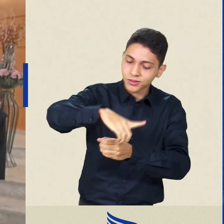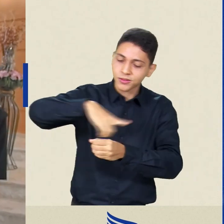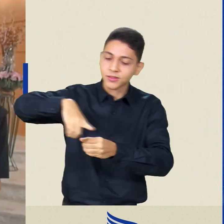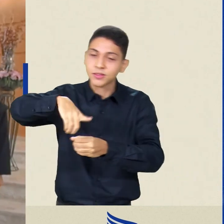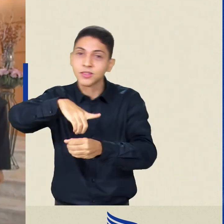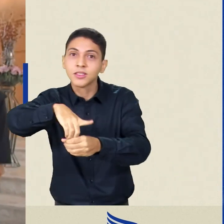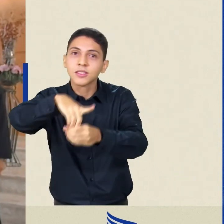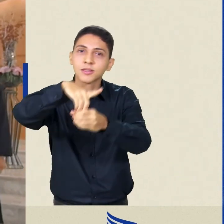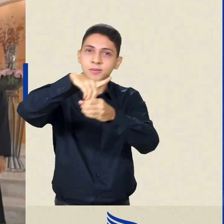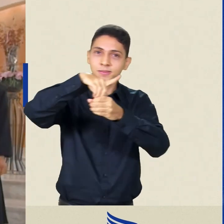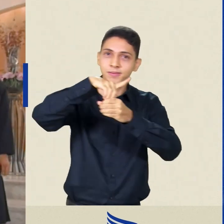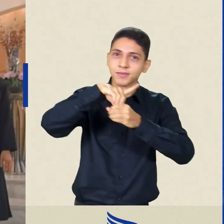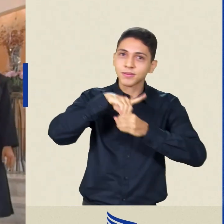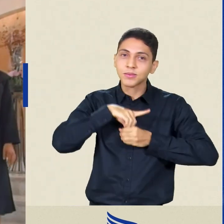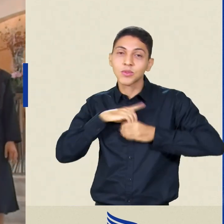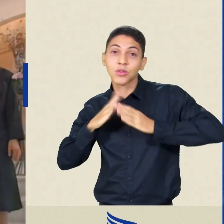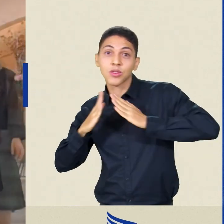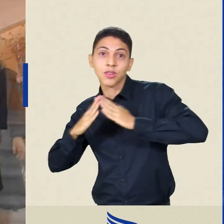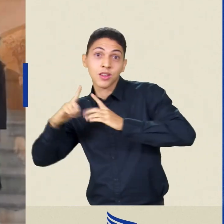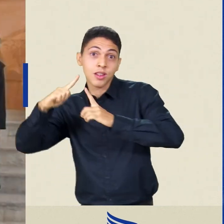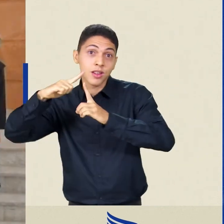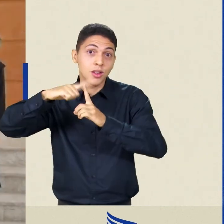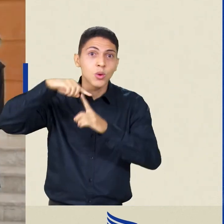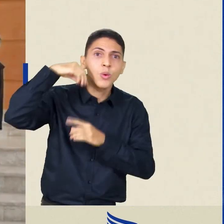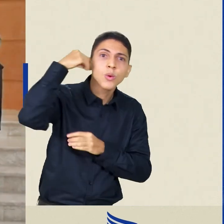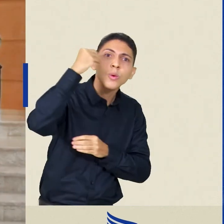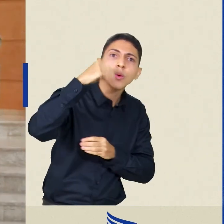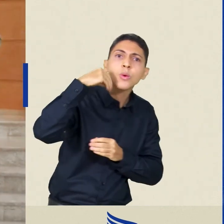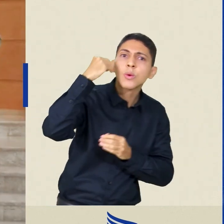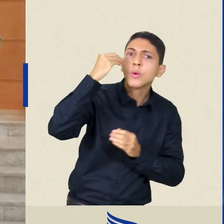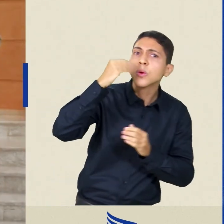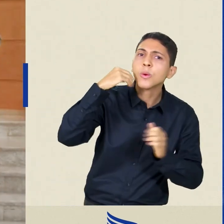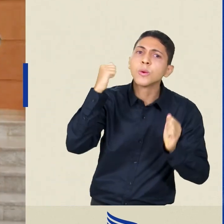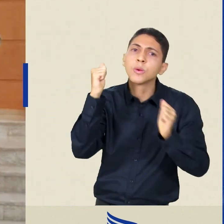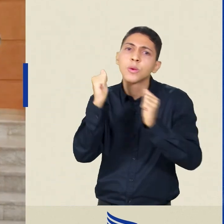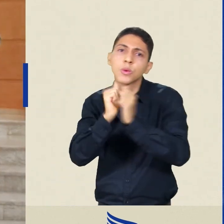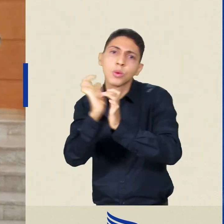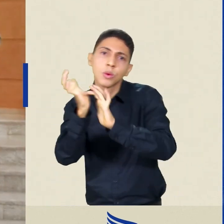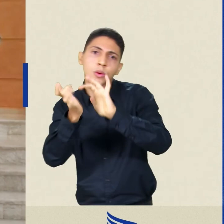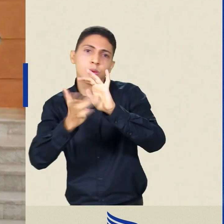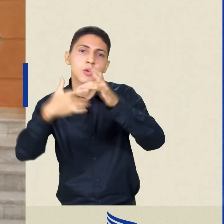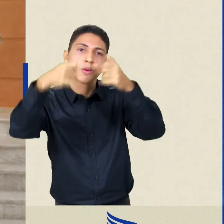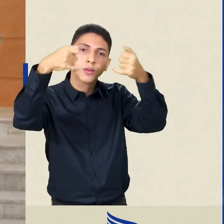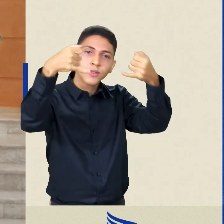ao tesouro, provai-me, disse o Senhor.